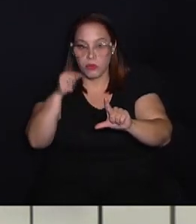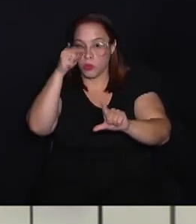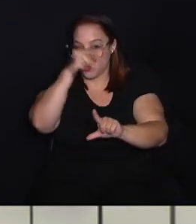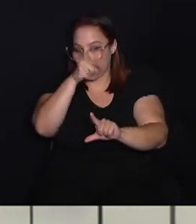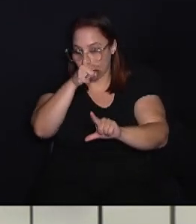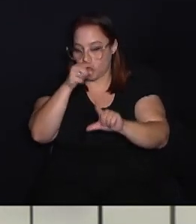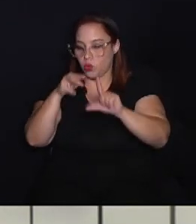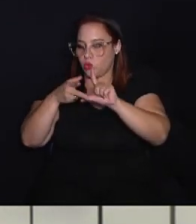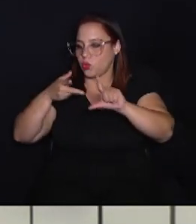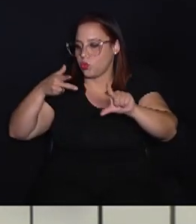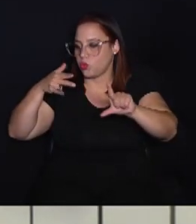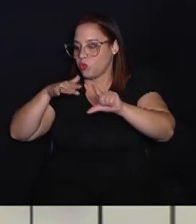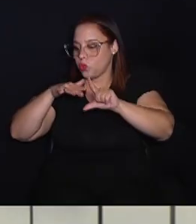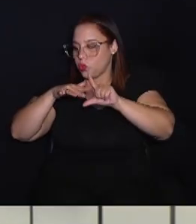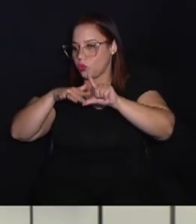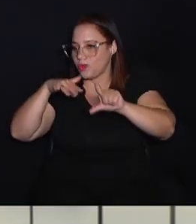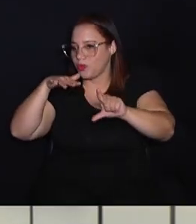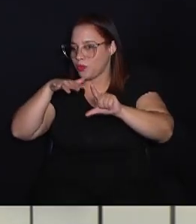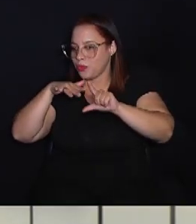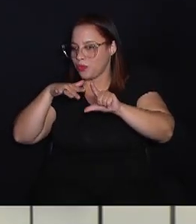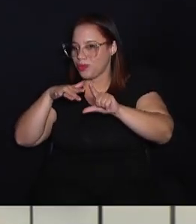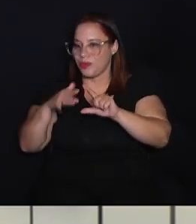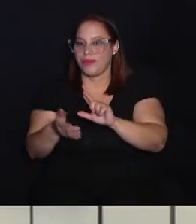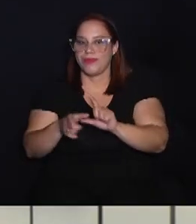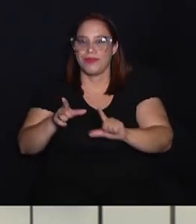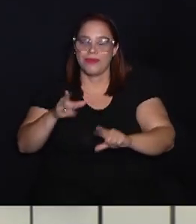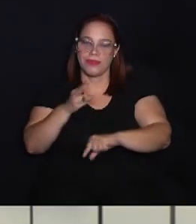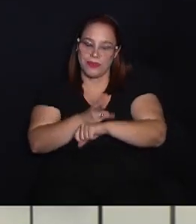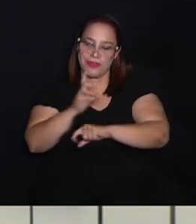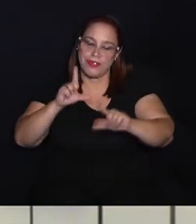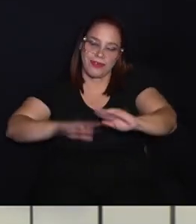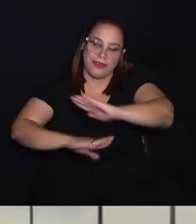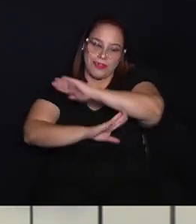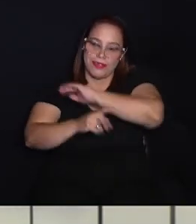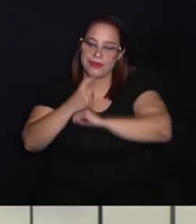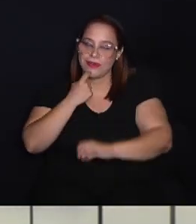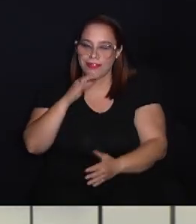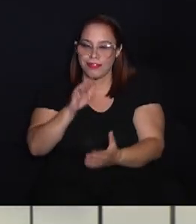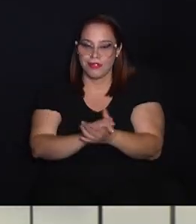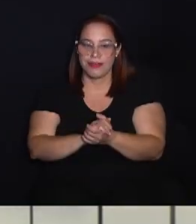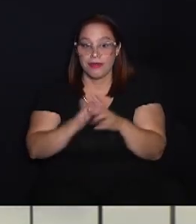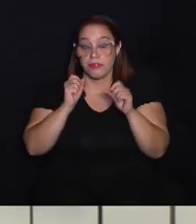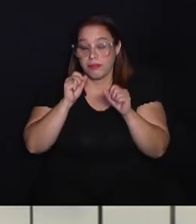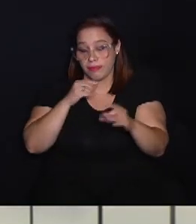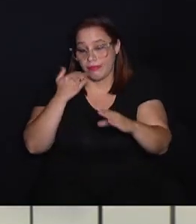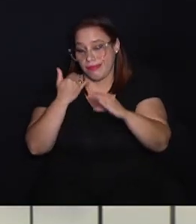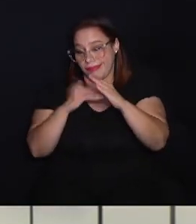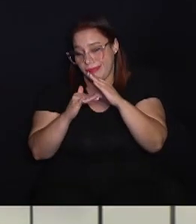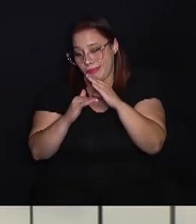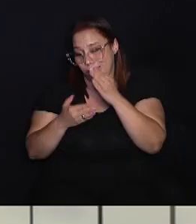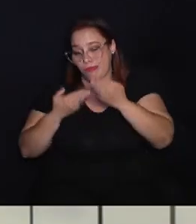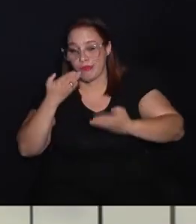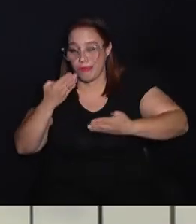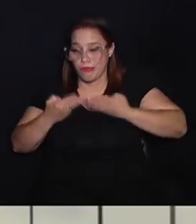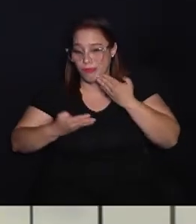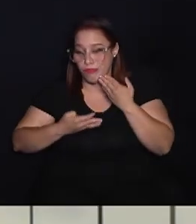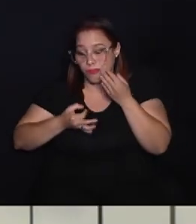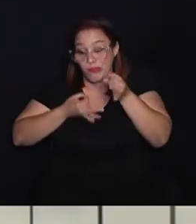nosso WhatsApp. 19 é o nosso DDD, para você que é de Campinas e região, pode ir direto, é só colocar lá no seu